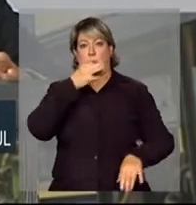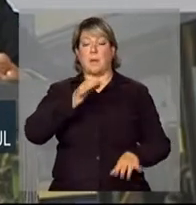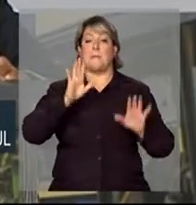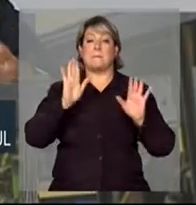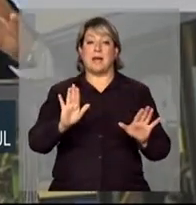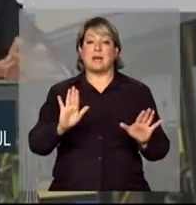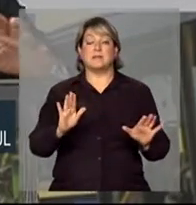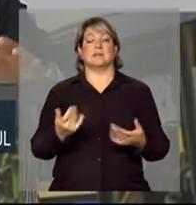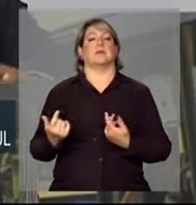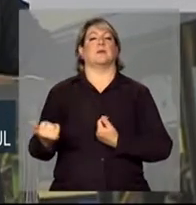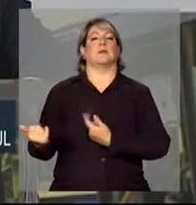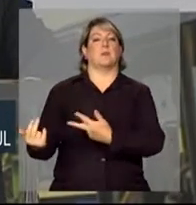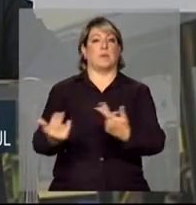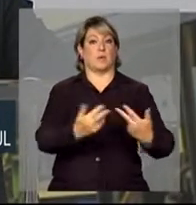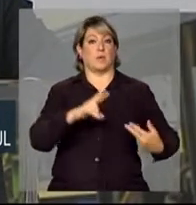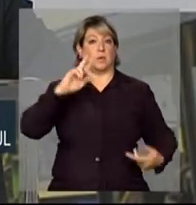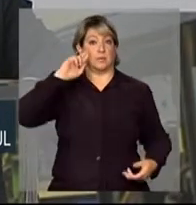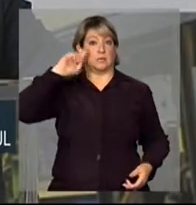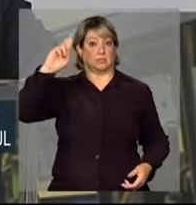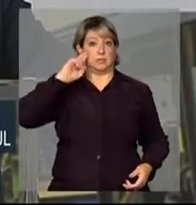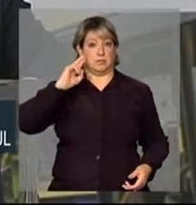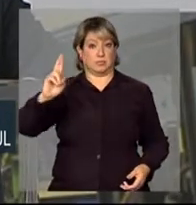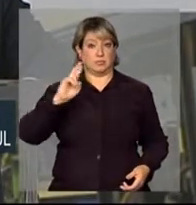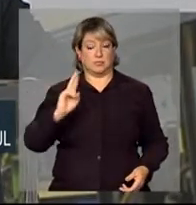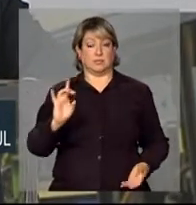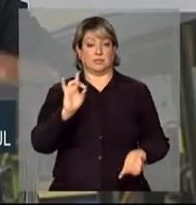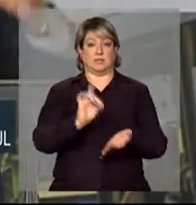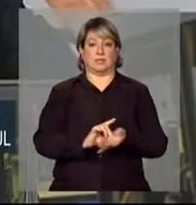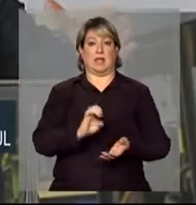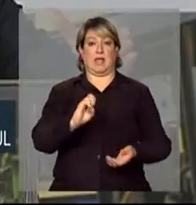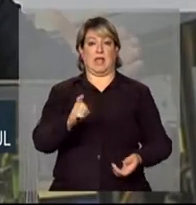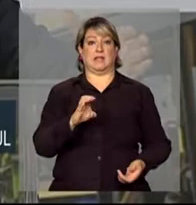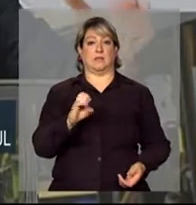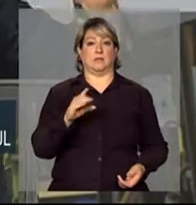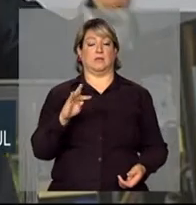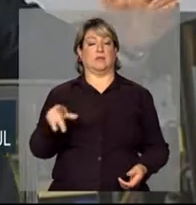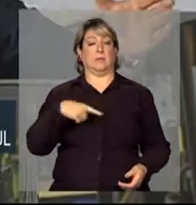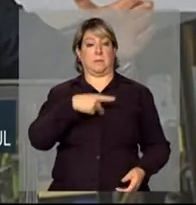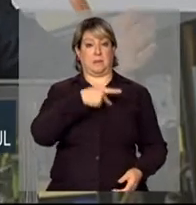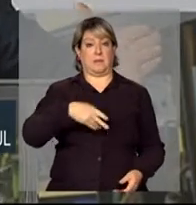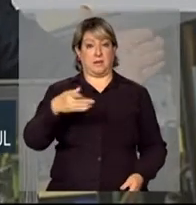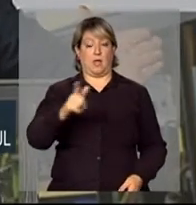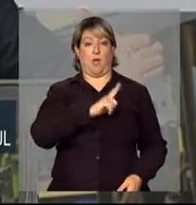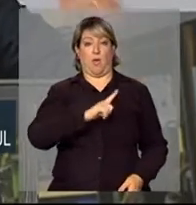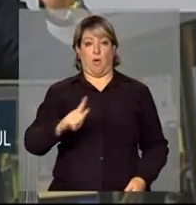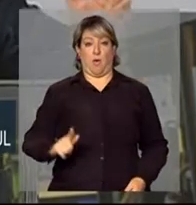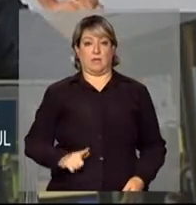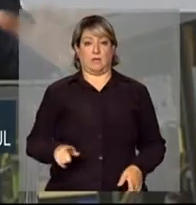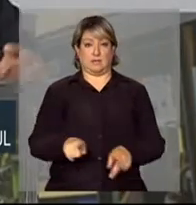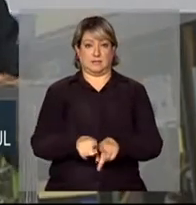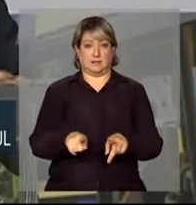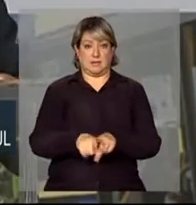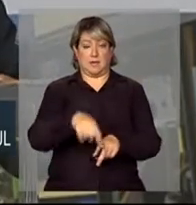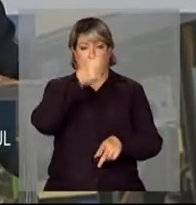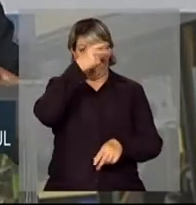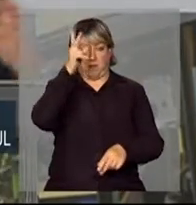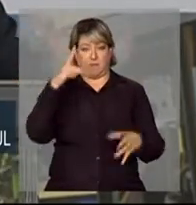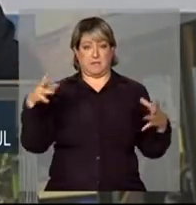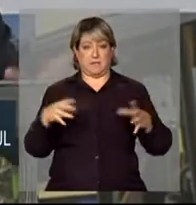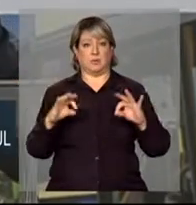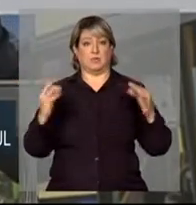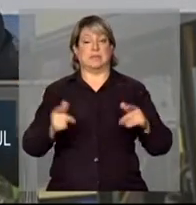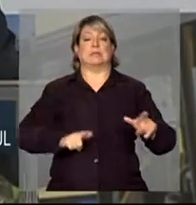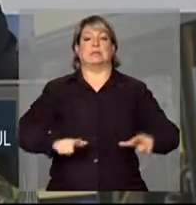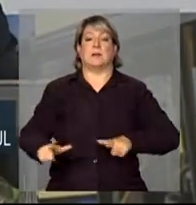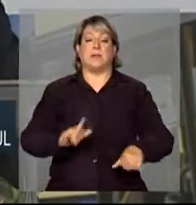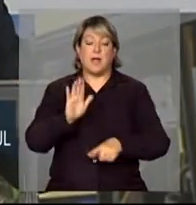coesão das grandes autoridades da República, do Executivo, que é a presidenta, que são os governadores e que são os prefeitos, para